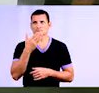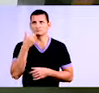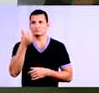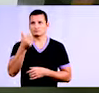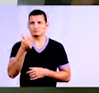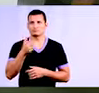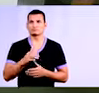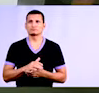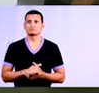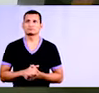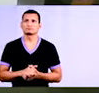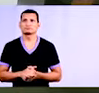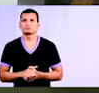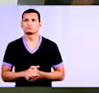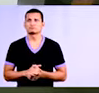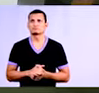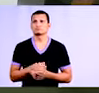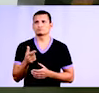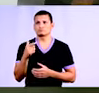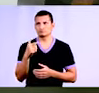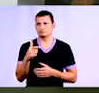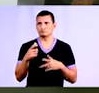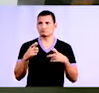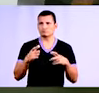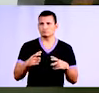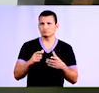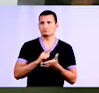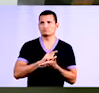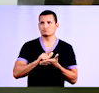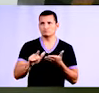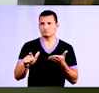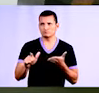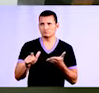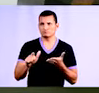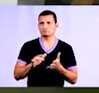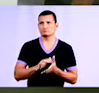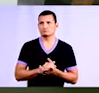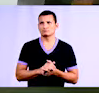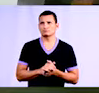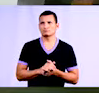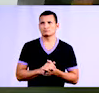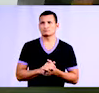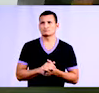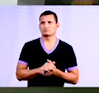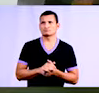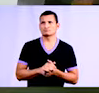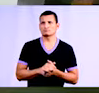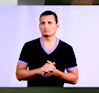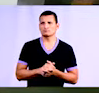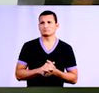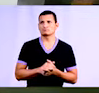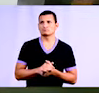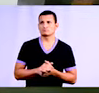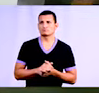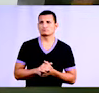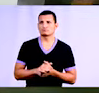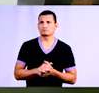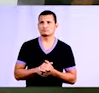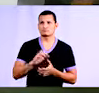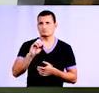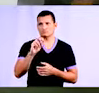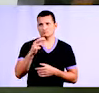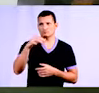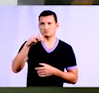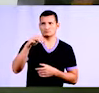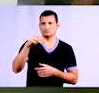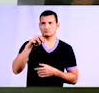com espaço vazio. com vamos dizer assim, pedaços de memória sem ser utilizado. Exatamente, não é isso?